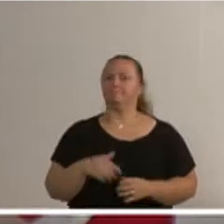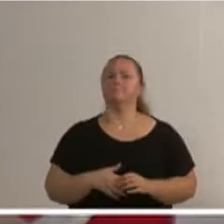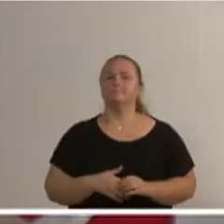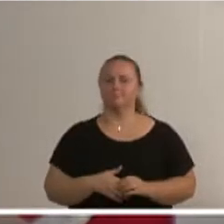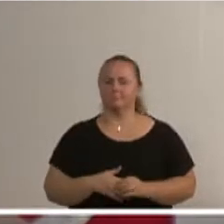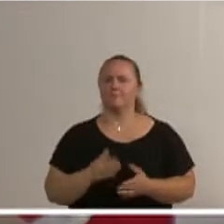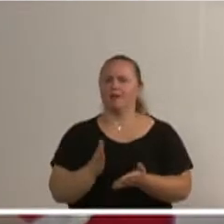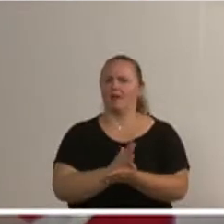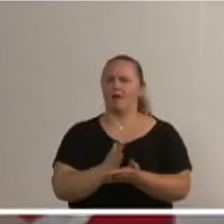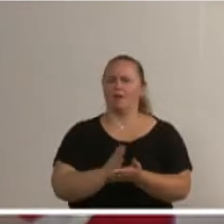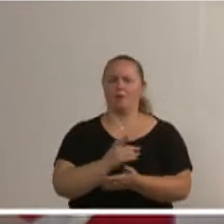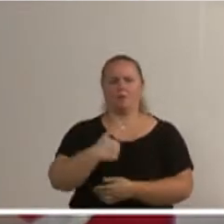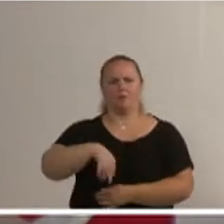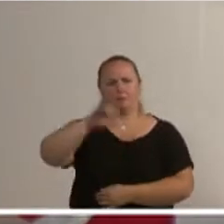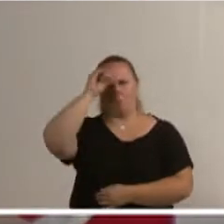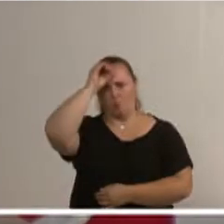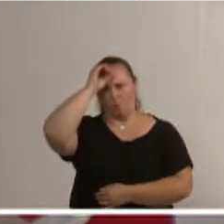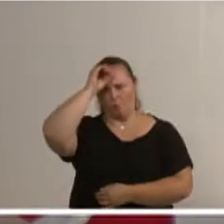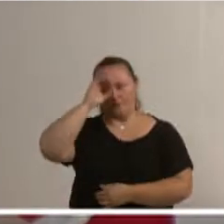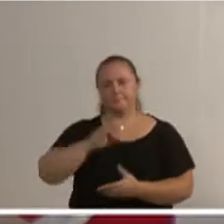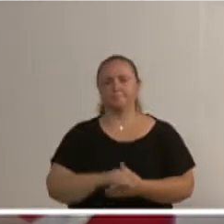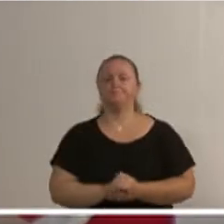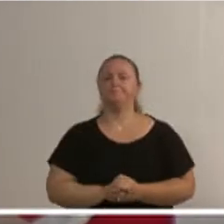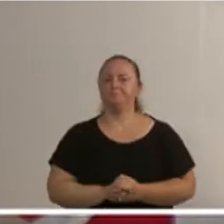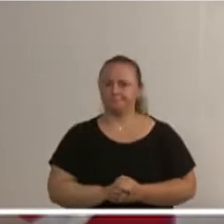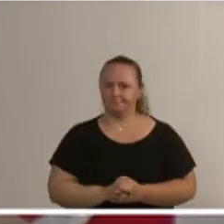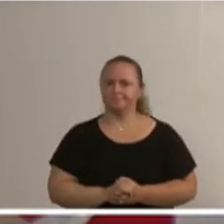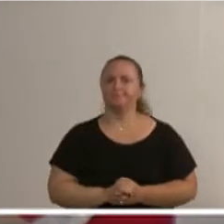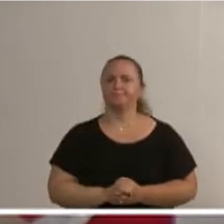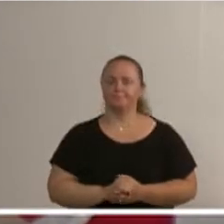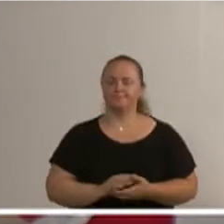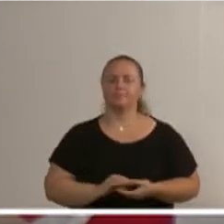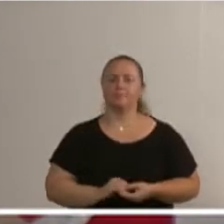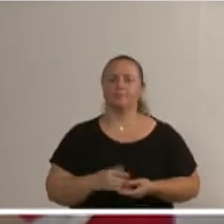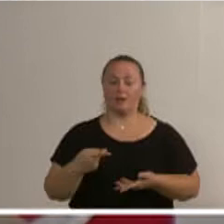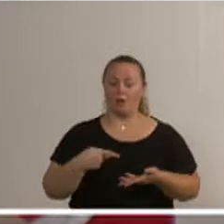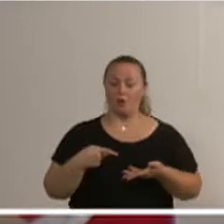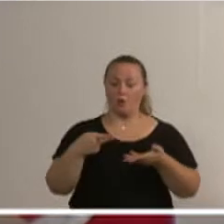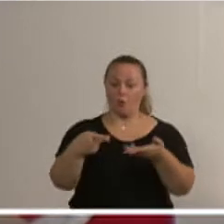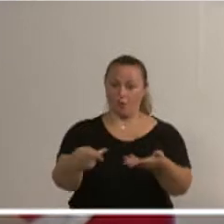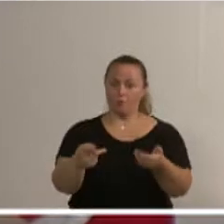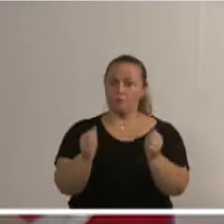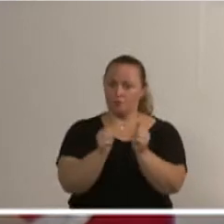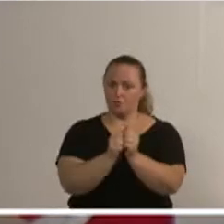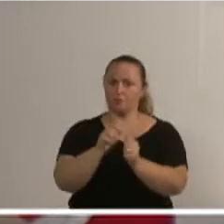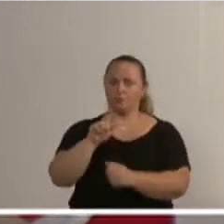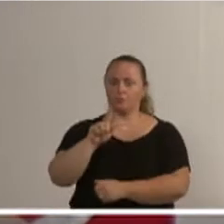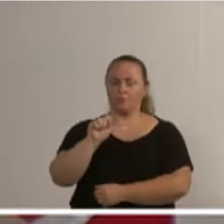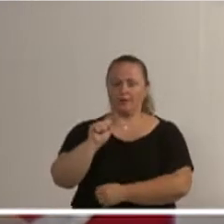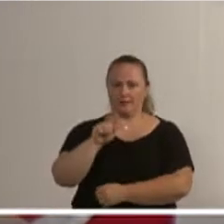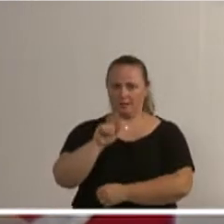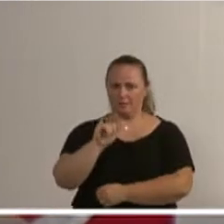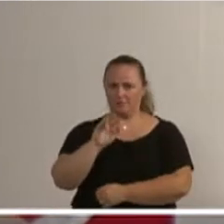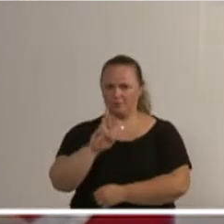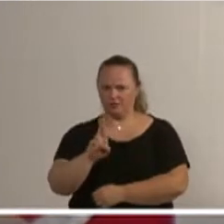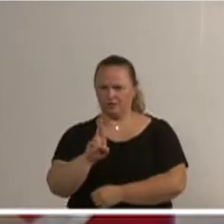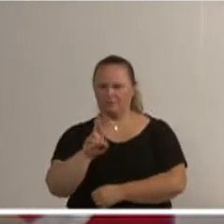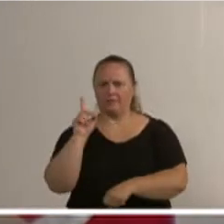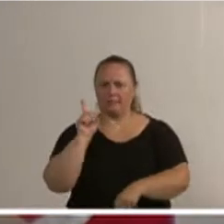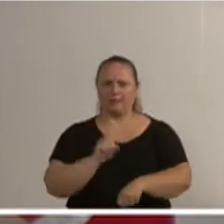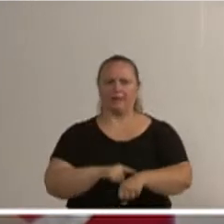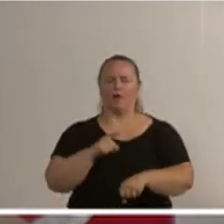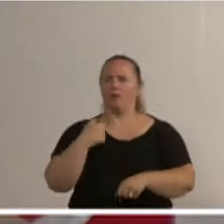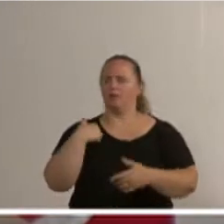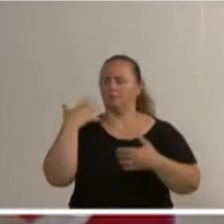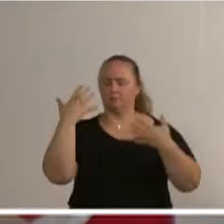nós entendemos. Quando eu fui convidado para compor a AGIR, eu participei dessa primeira reunião, eu confesso que a minha cabeça